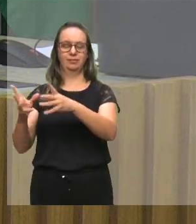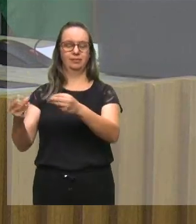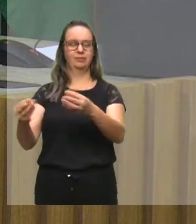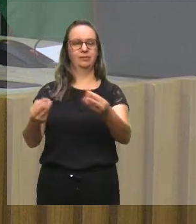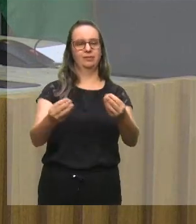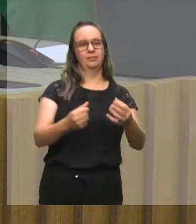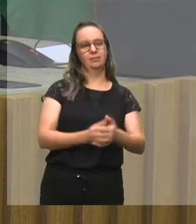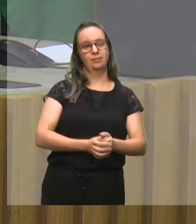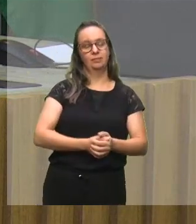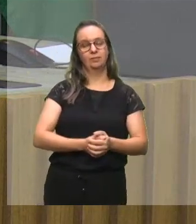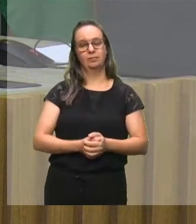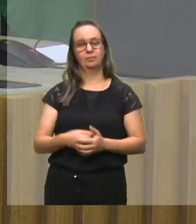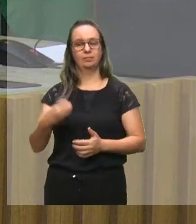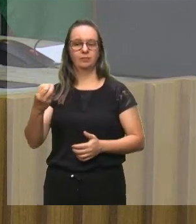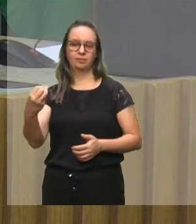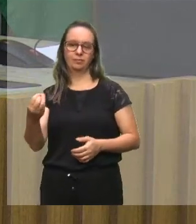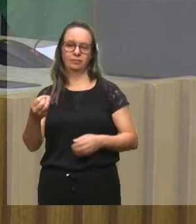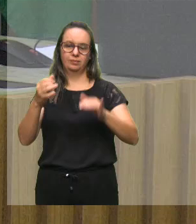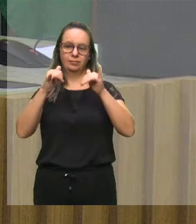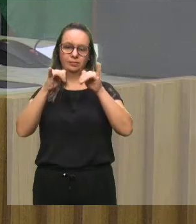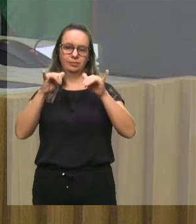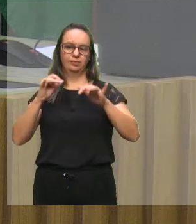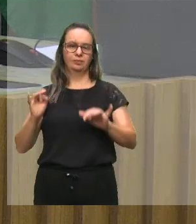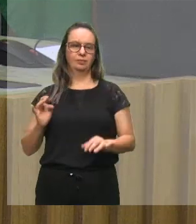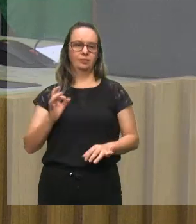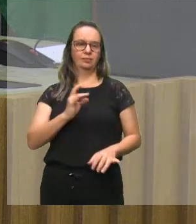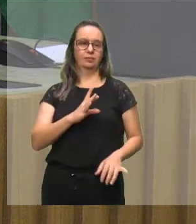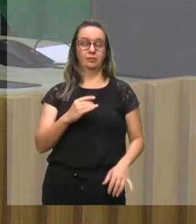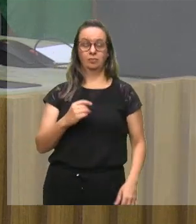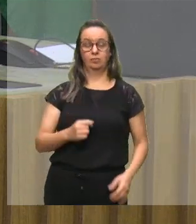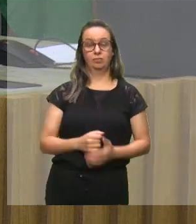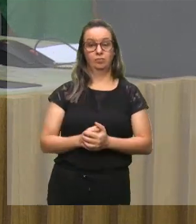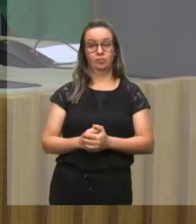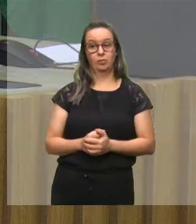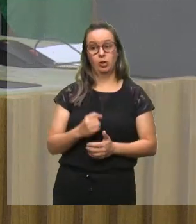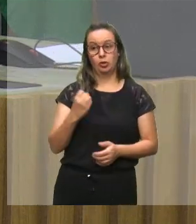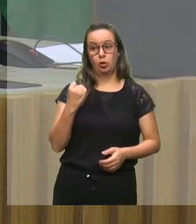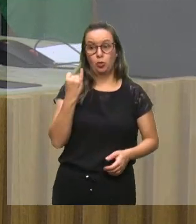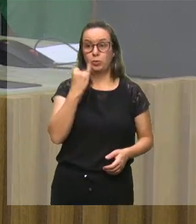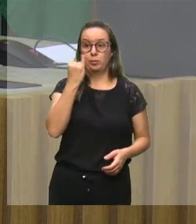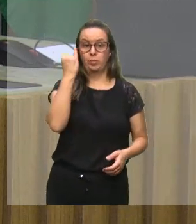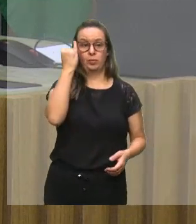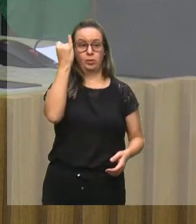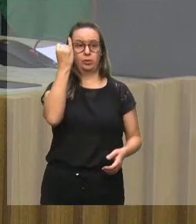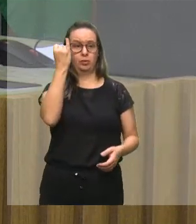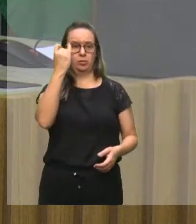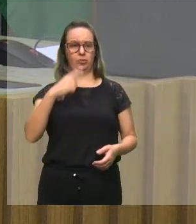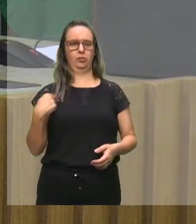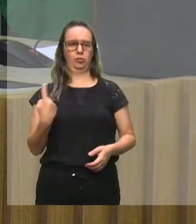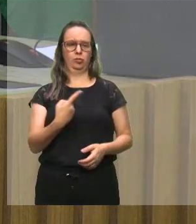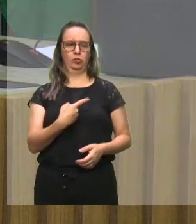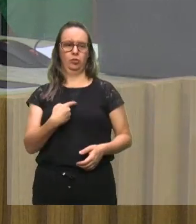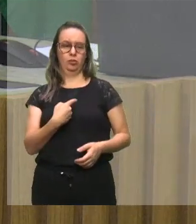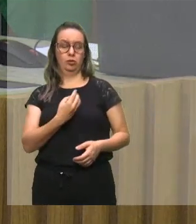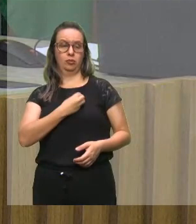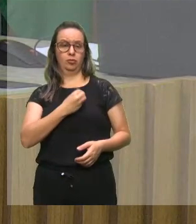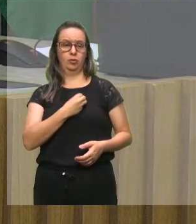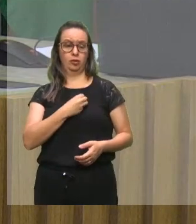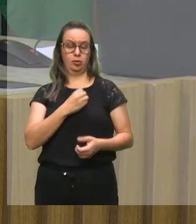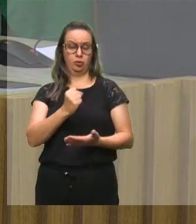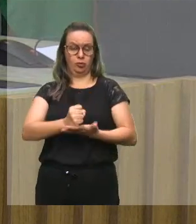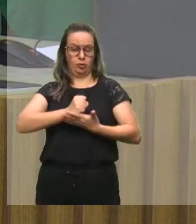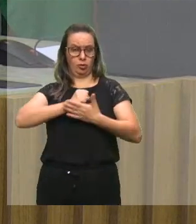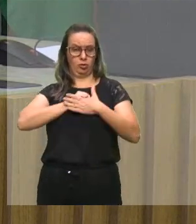fala de saúde, é o ponto central da nossa vida, é o que nos sustenta. A